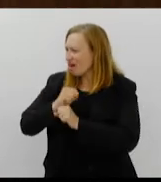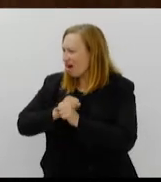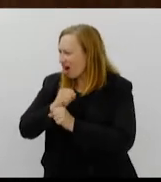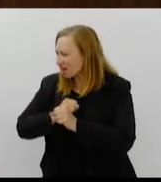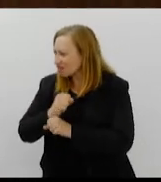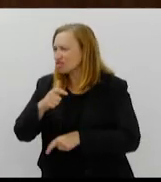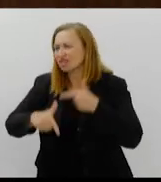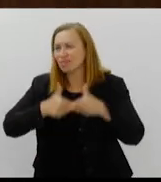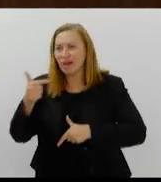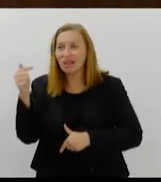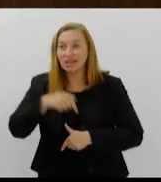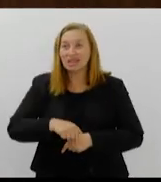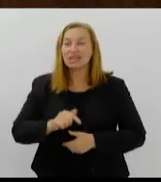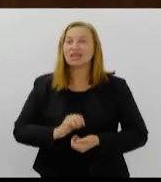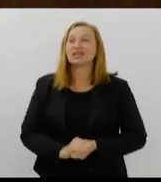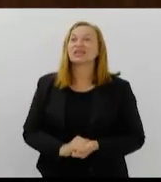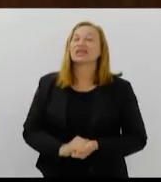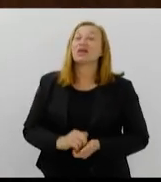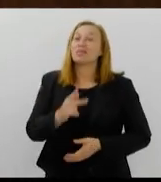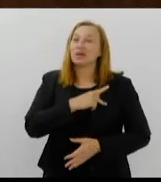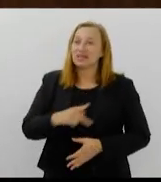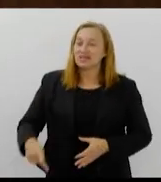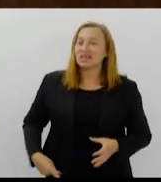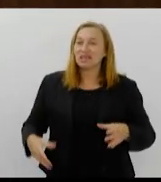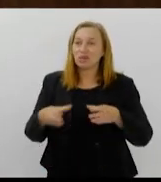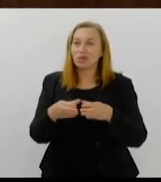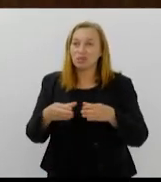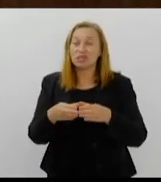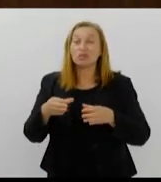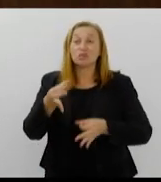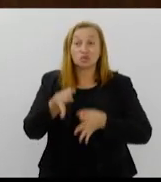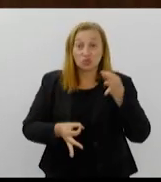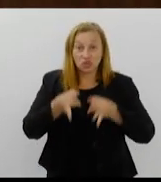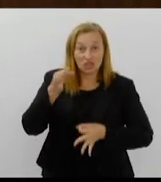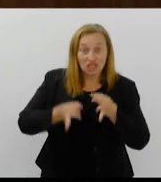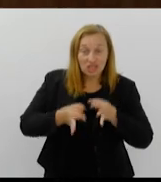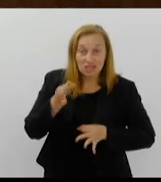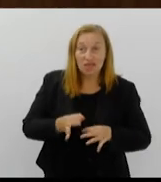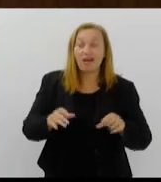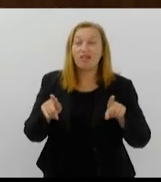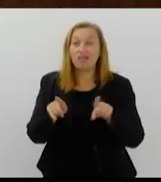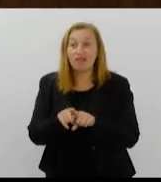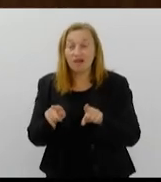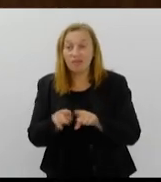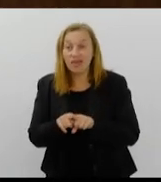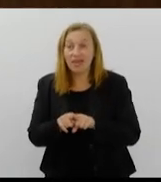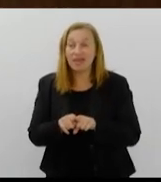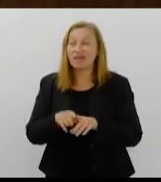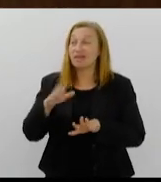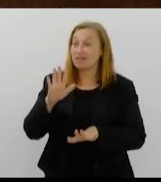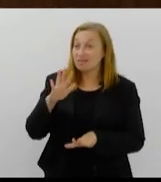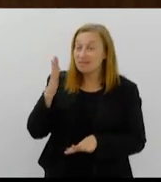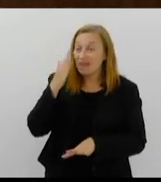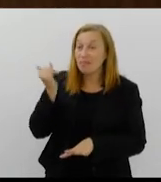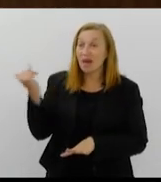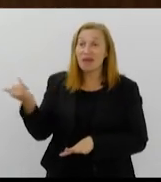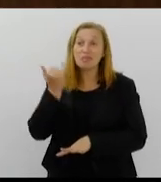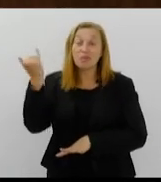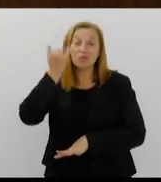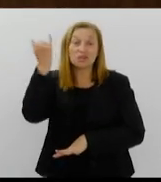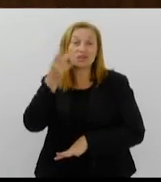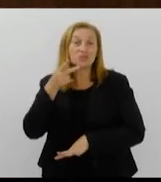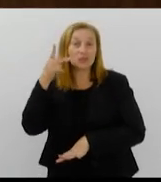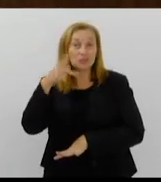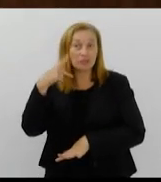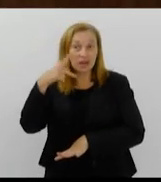mandatos. Presidiu a Comissão de Constituição e Justiça. Sabe da importância do